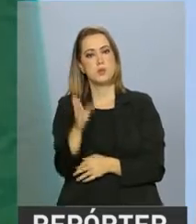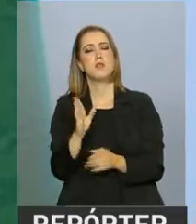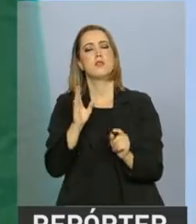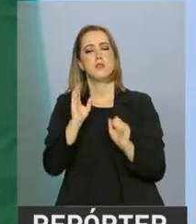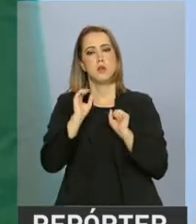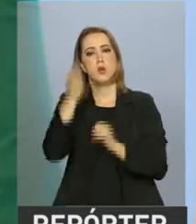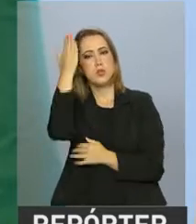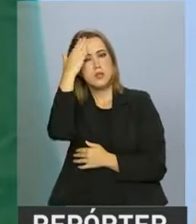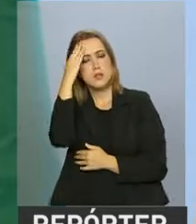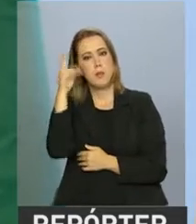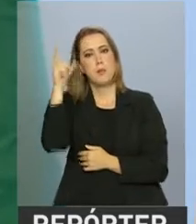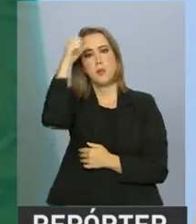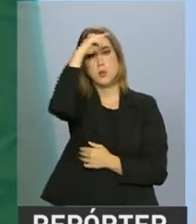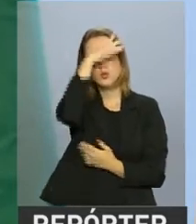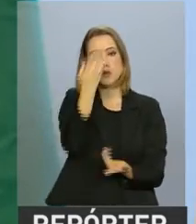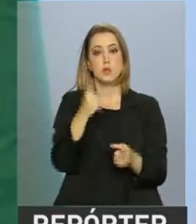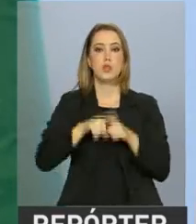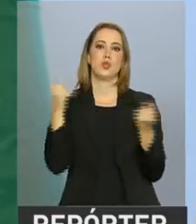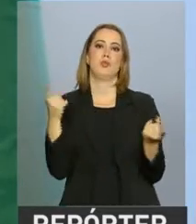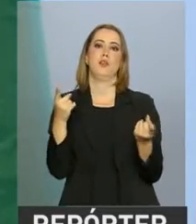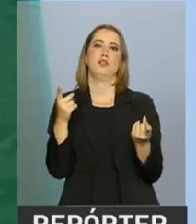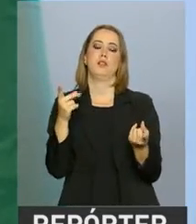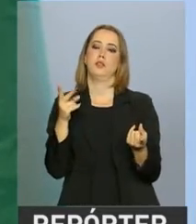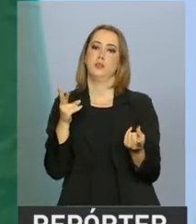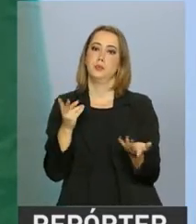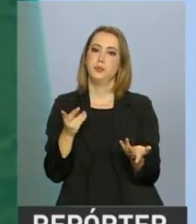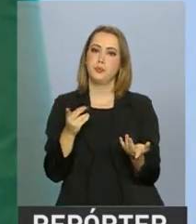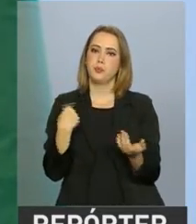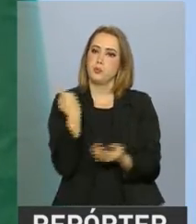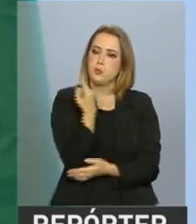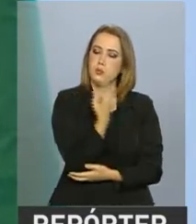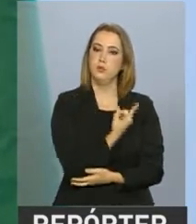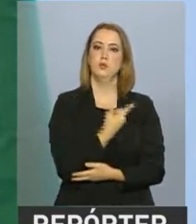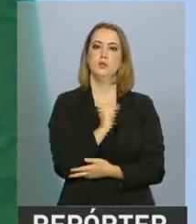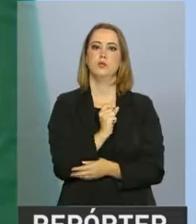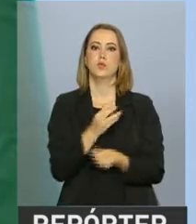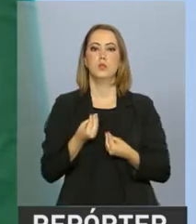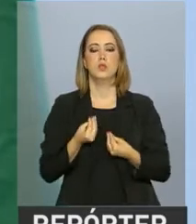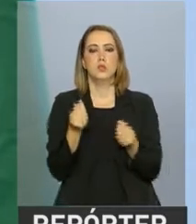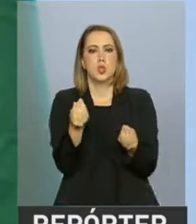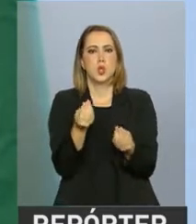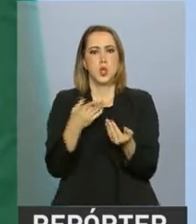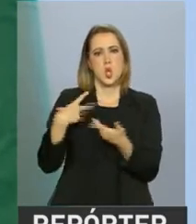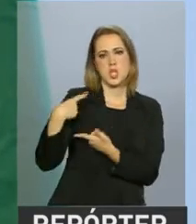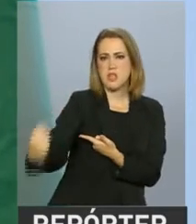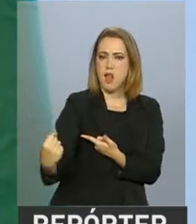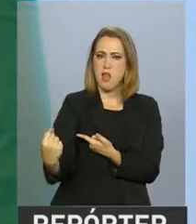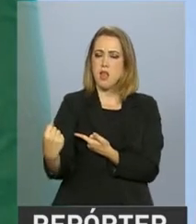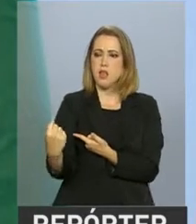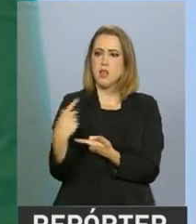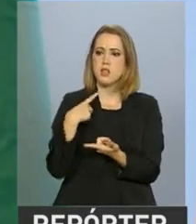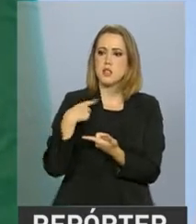muito grande, mas nem por isso nós demos as costas